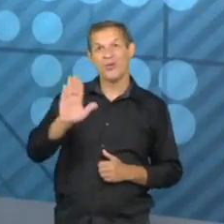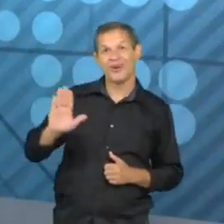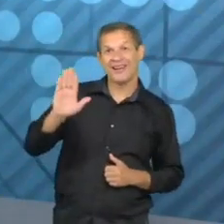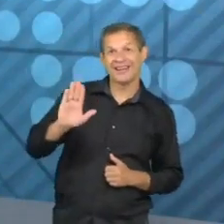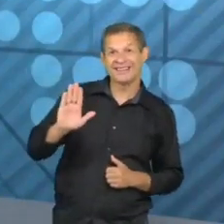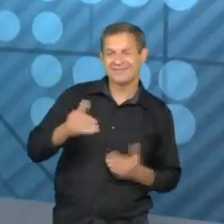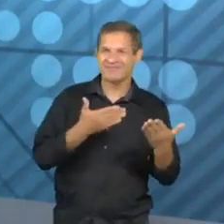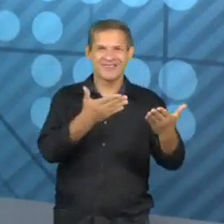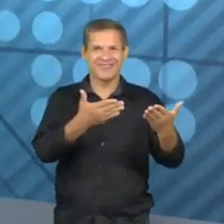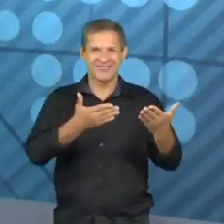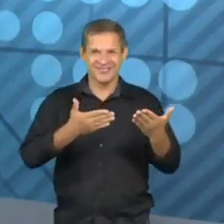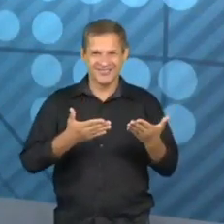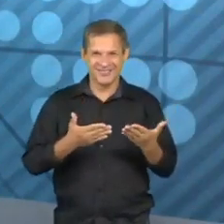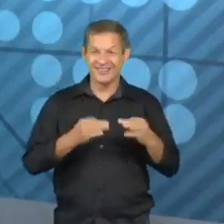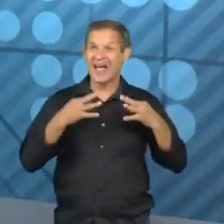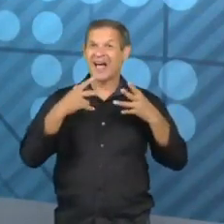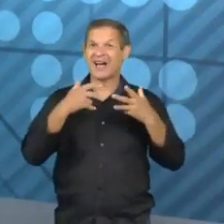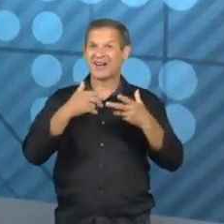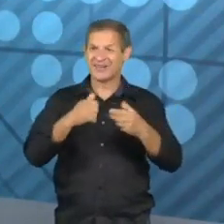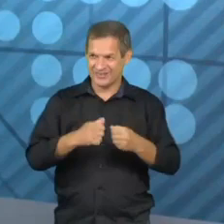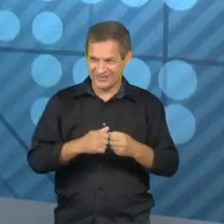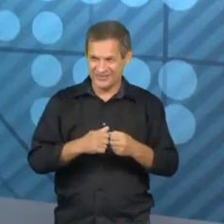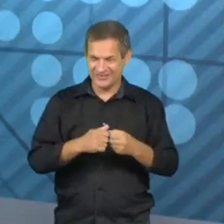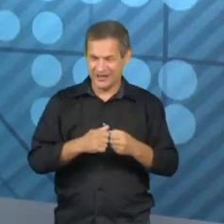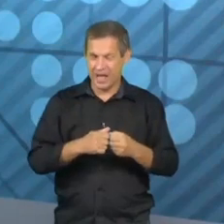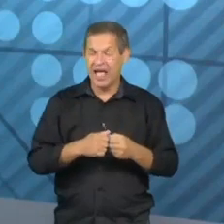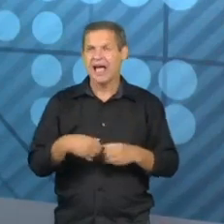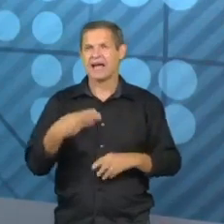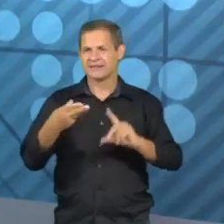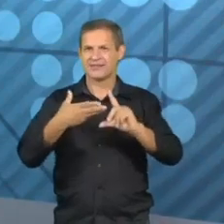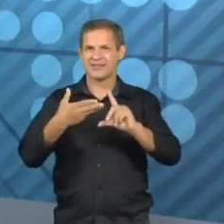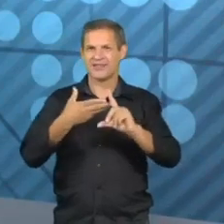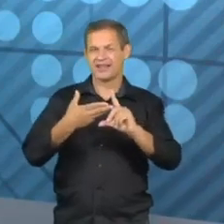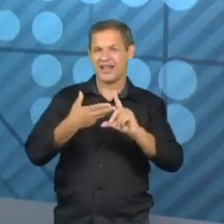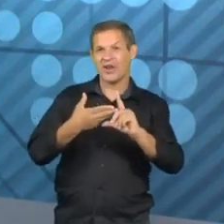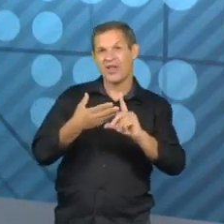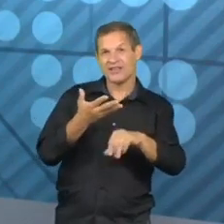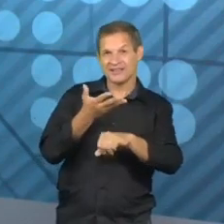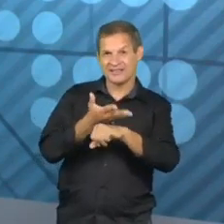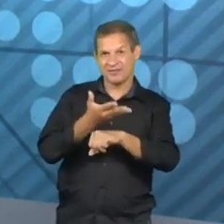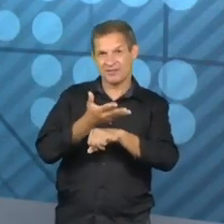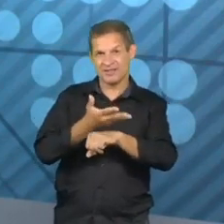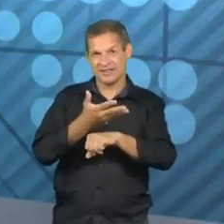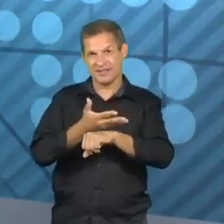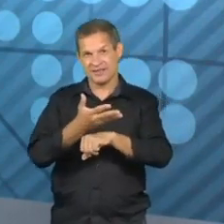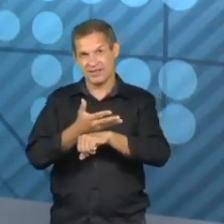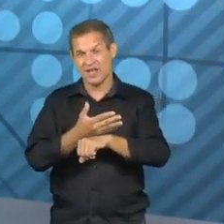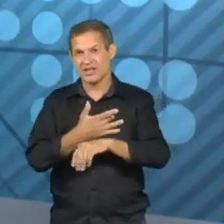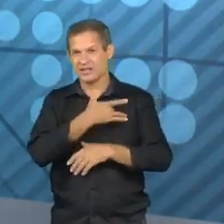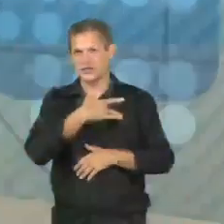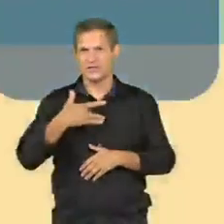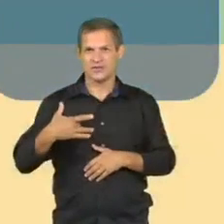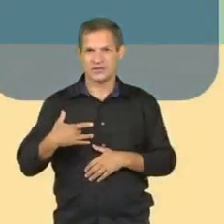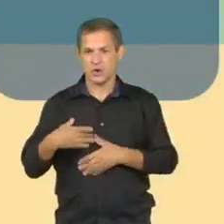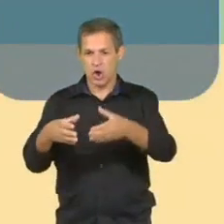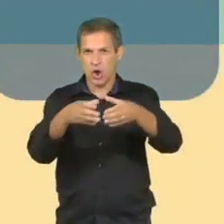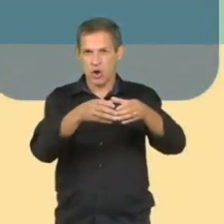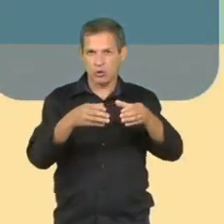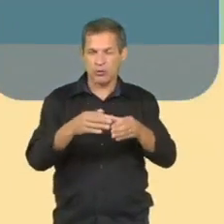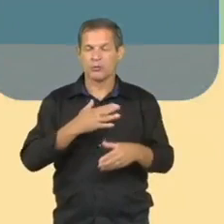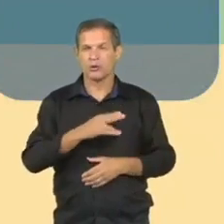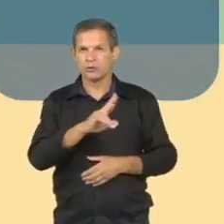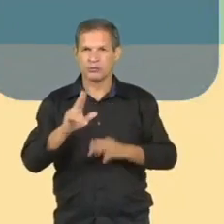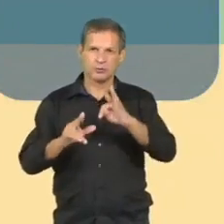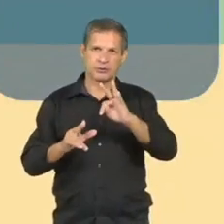Olá, seja bem-vinda, seja bem-vindo à terceira teleaula da disciplina de saúde coletiva. Meu nome é